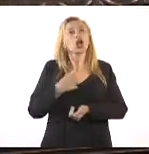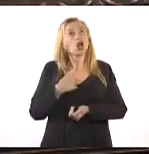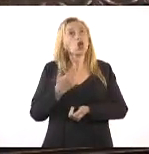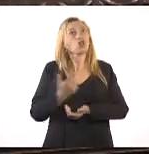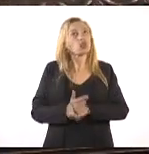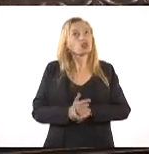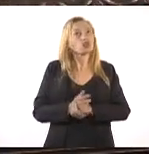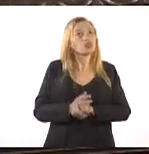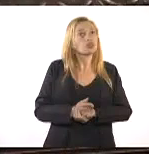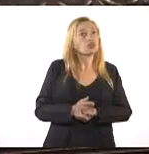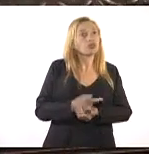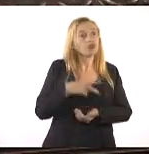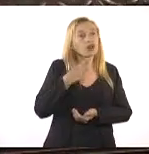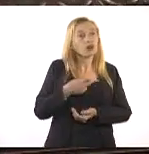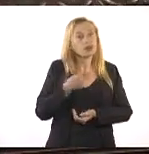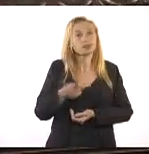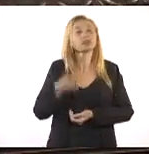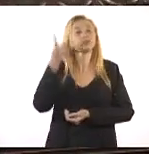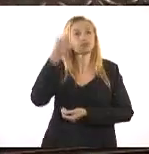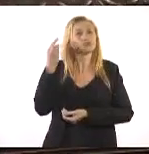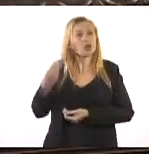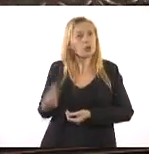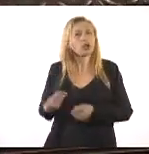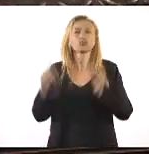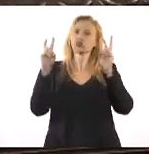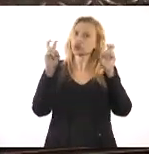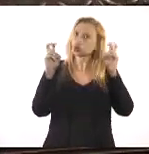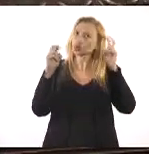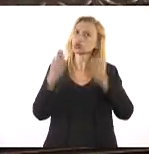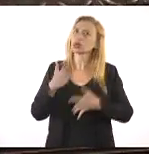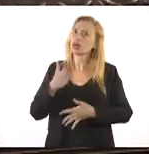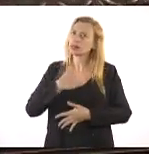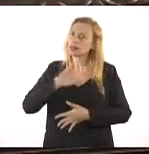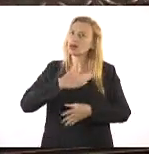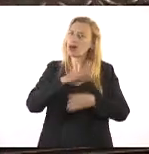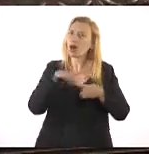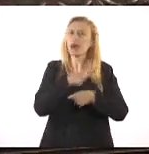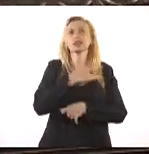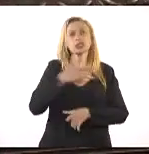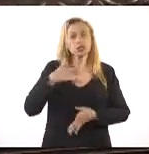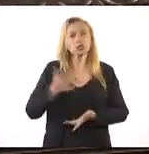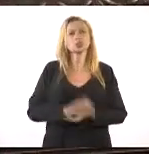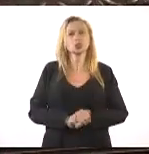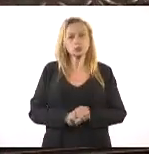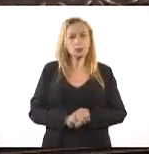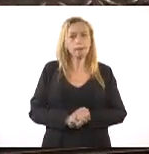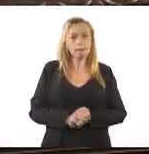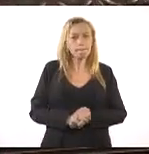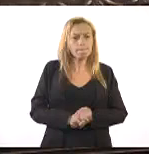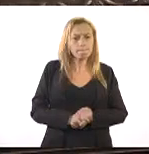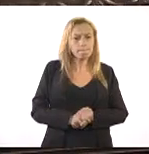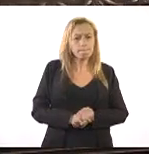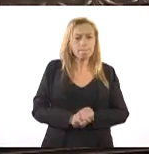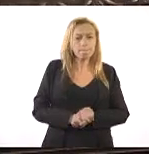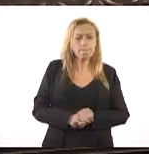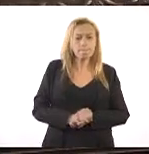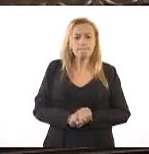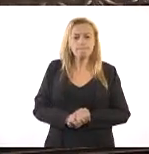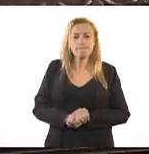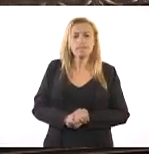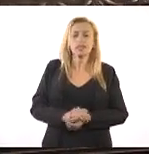deter, deputada Mônica, a uma questão que diz respeito à minha área da saúde. Muito bem. A área que